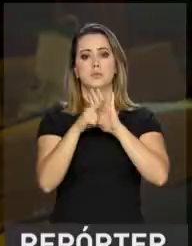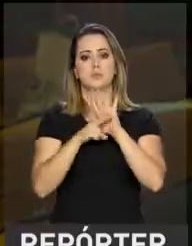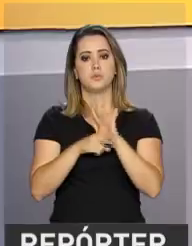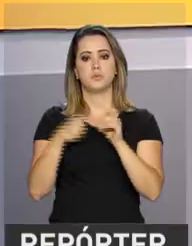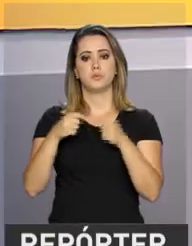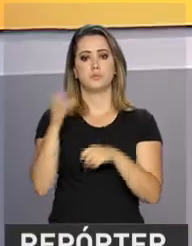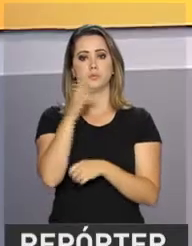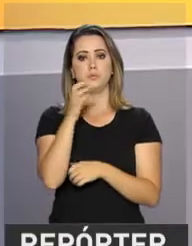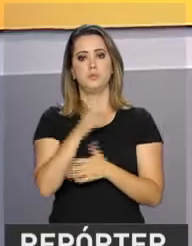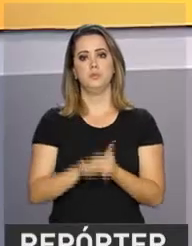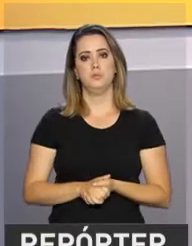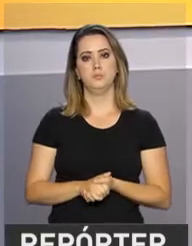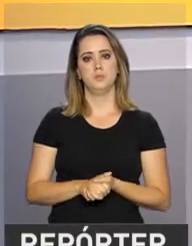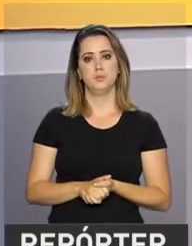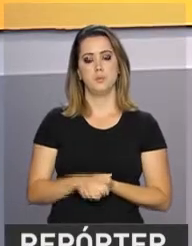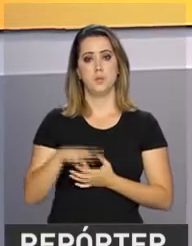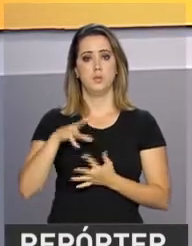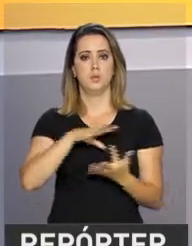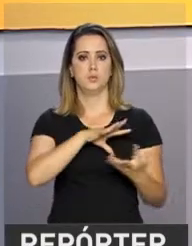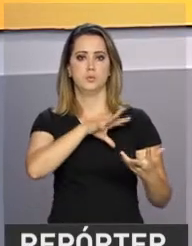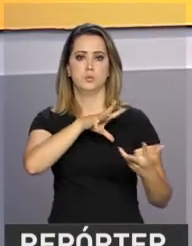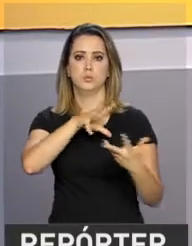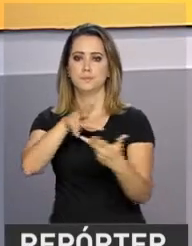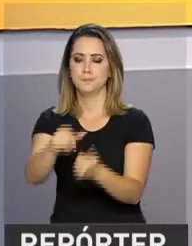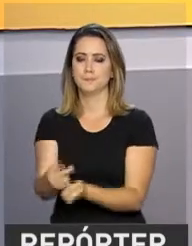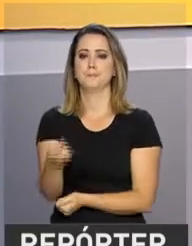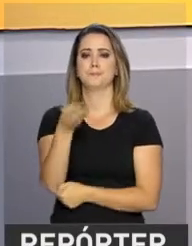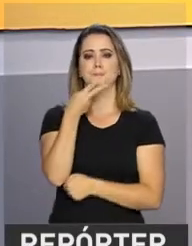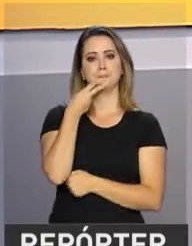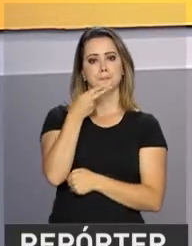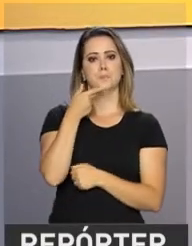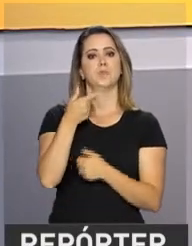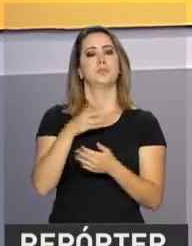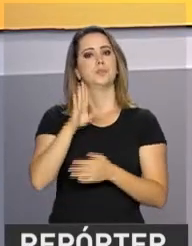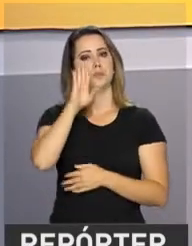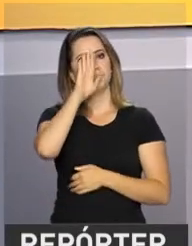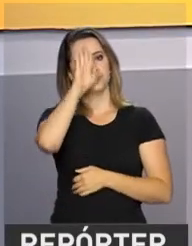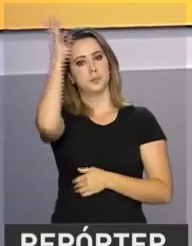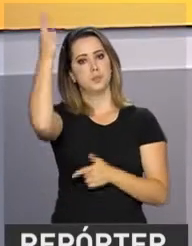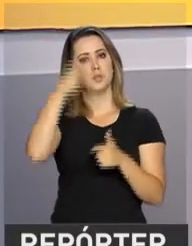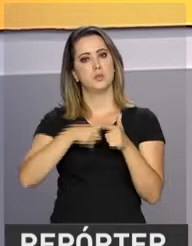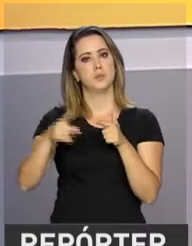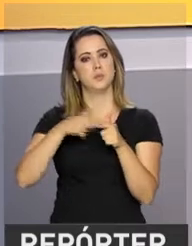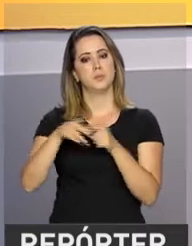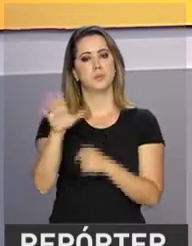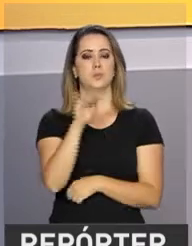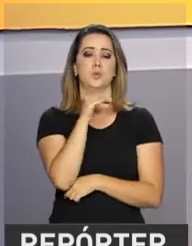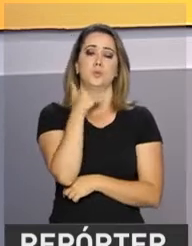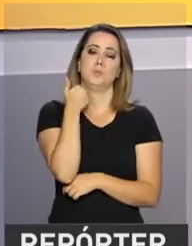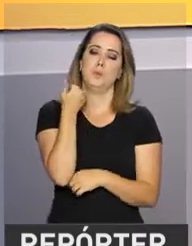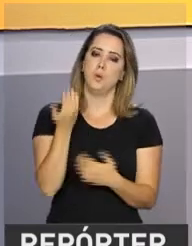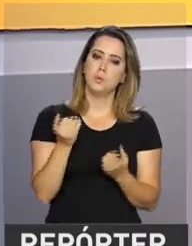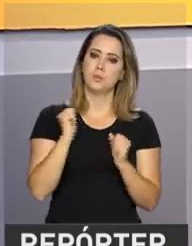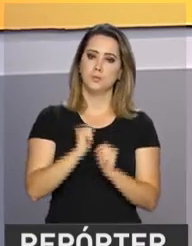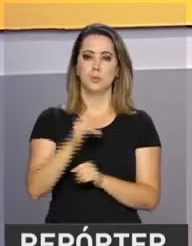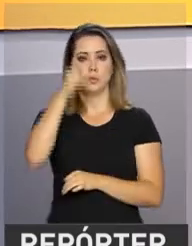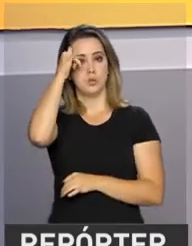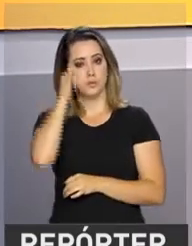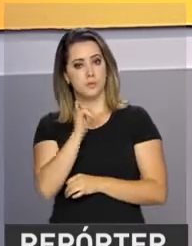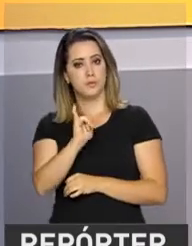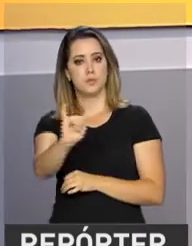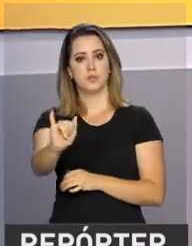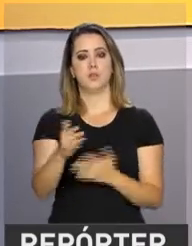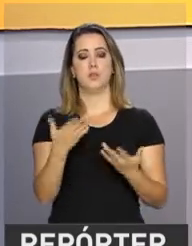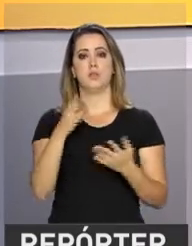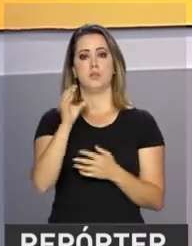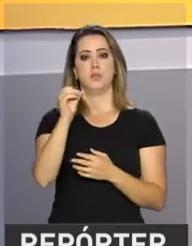pressa. Em todo o mundo, o tabagismo está entre as principais causas de morte evitável, segundo a